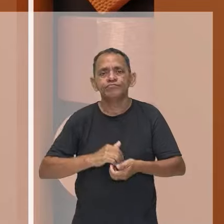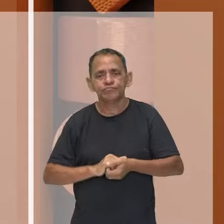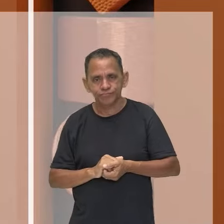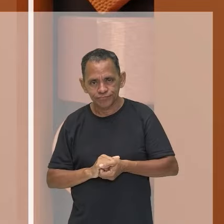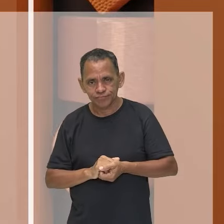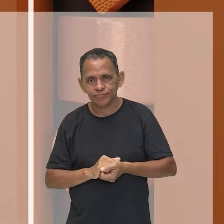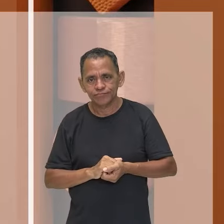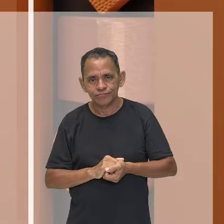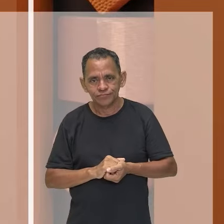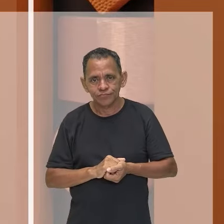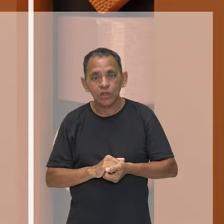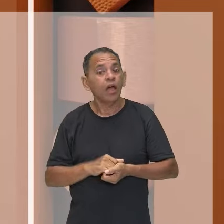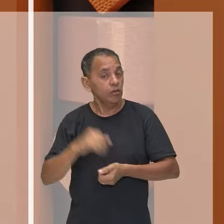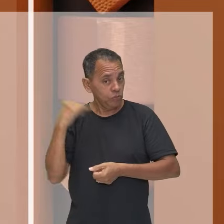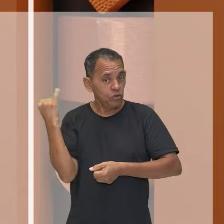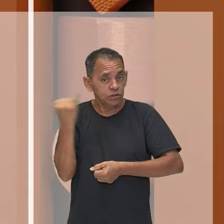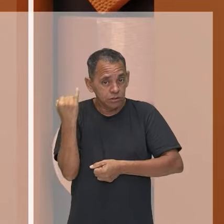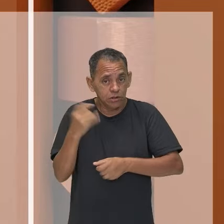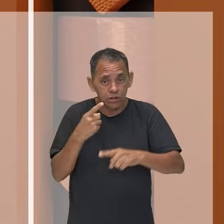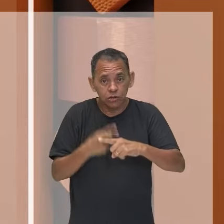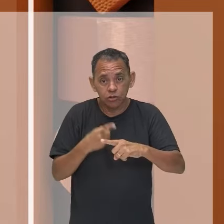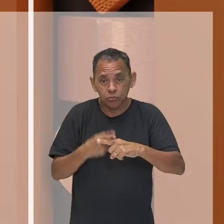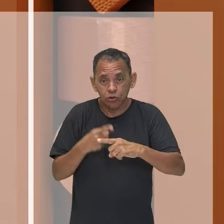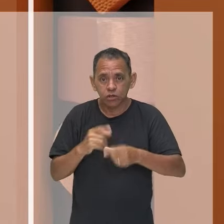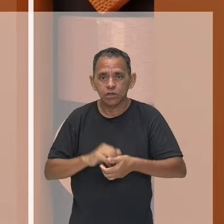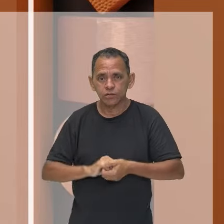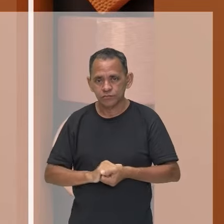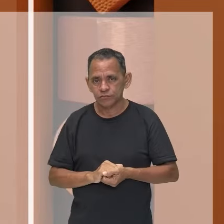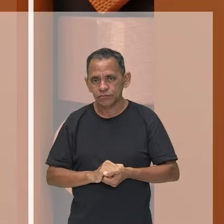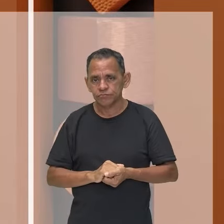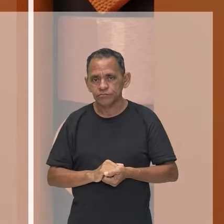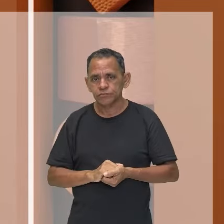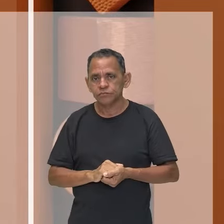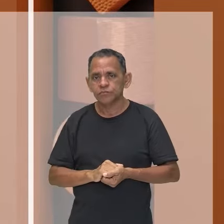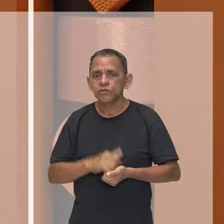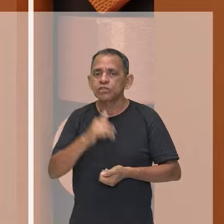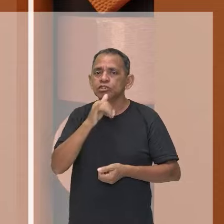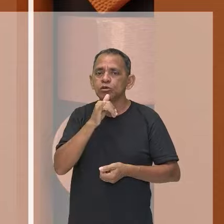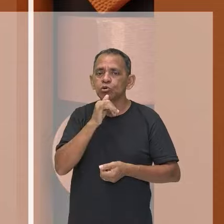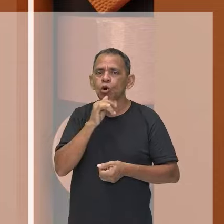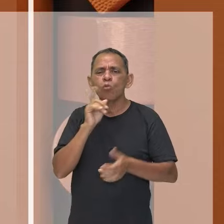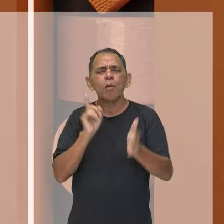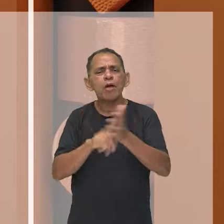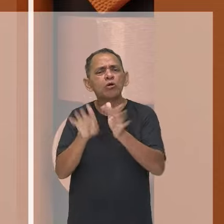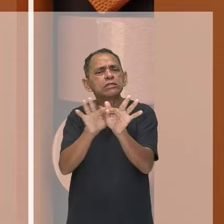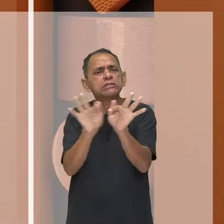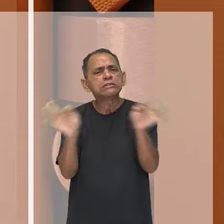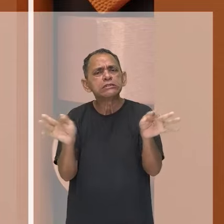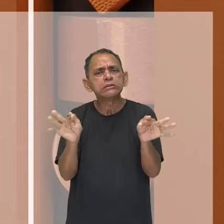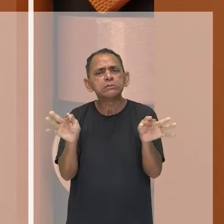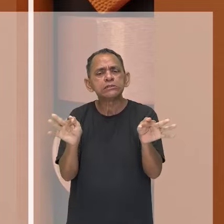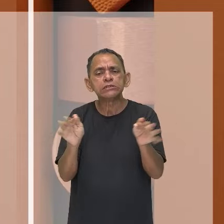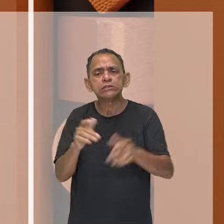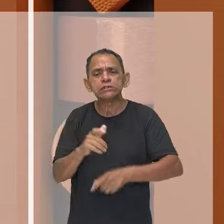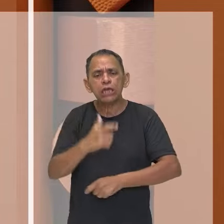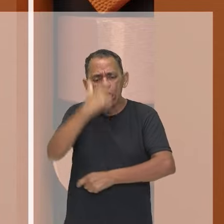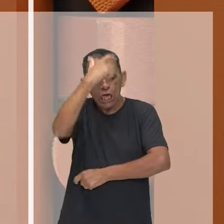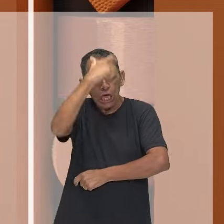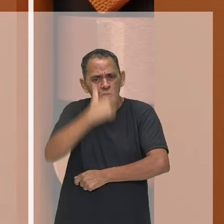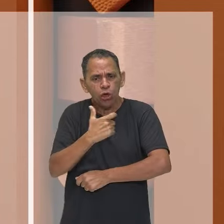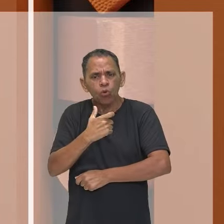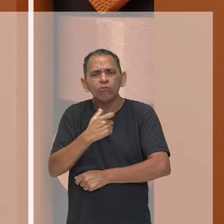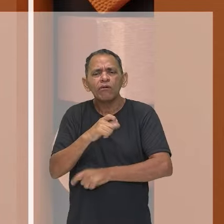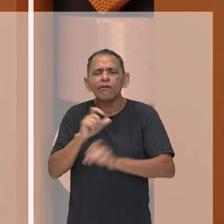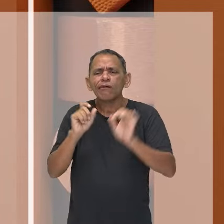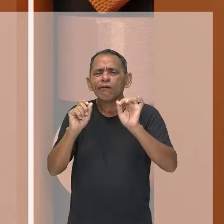é importante, né? Ele é importante. Uma pergunta muito simples como quem sou eu e o que eu estou fazendo aqui já